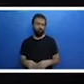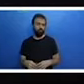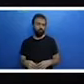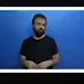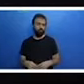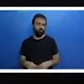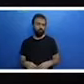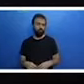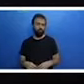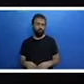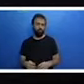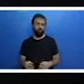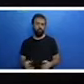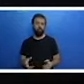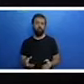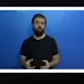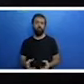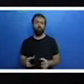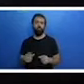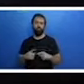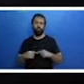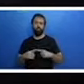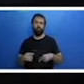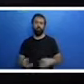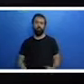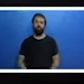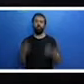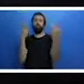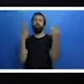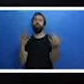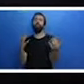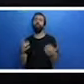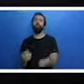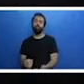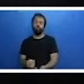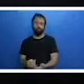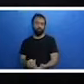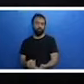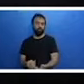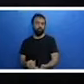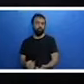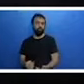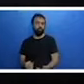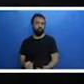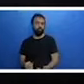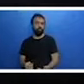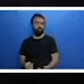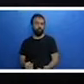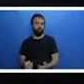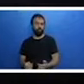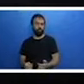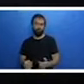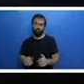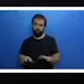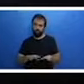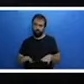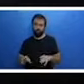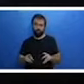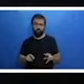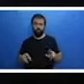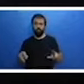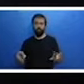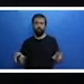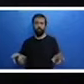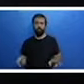fazer uma coisa que é jogaram objeto ao ar jogar o objeto para cima fazendo ele fazer vários tipos de